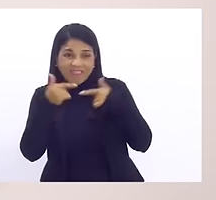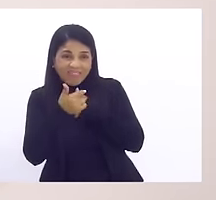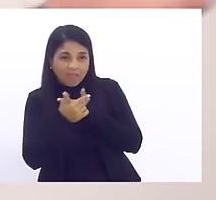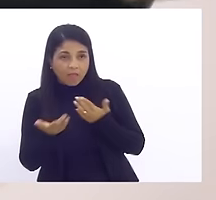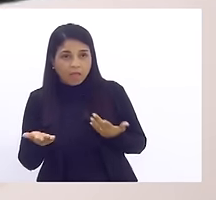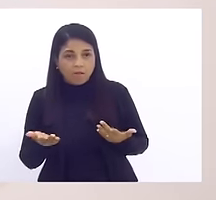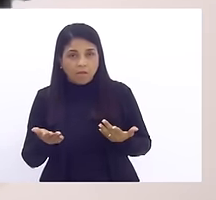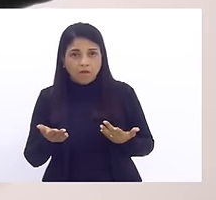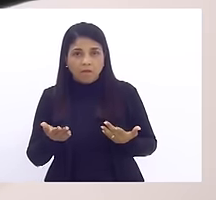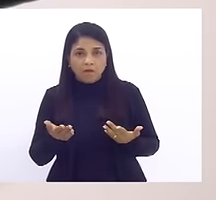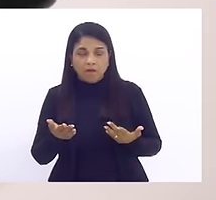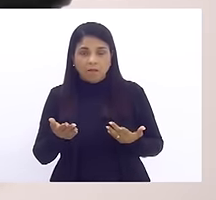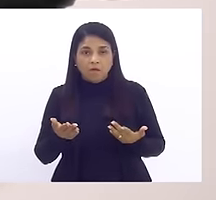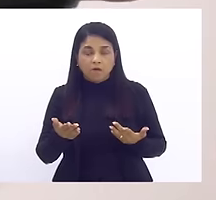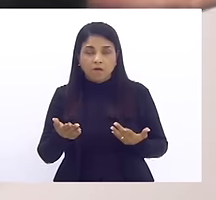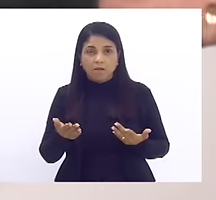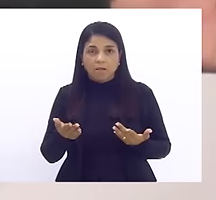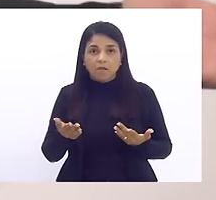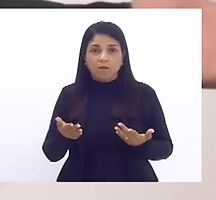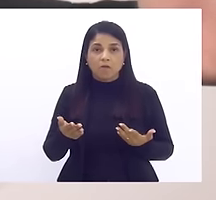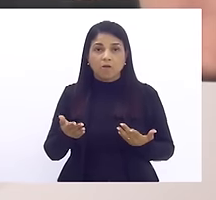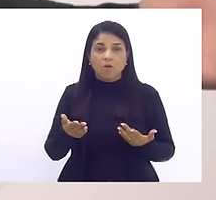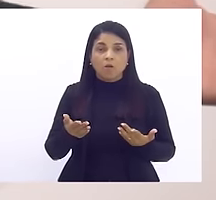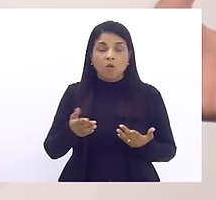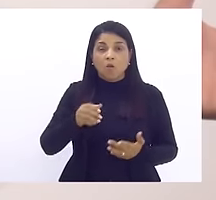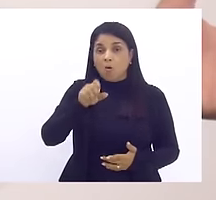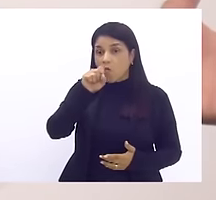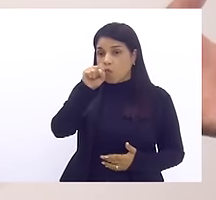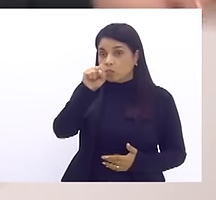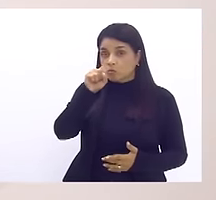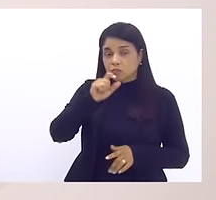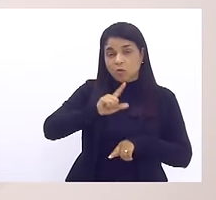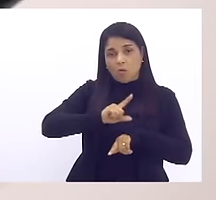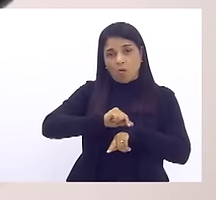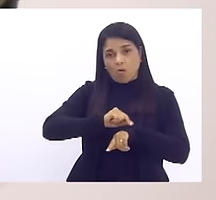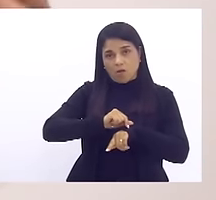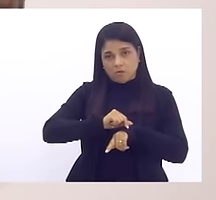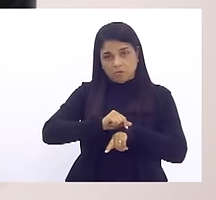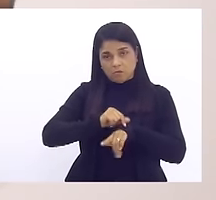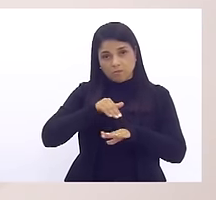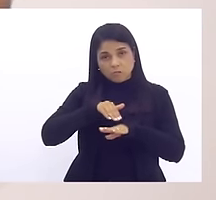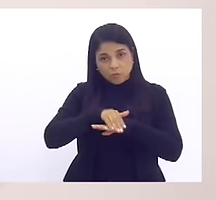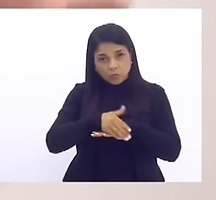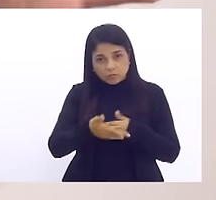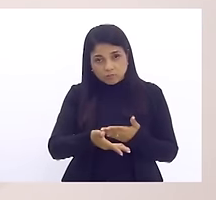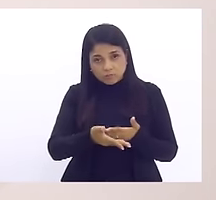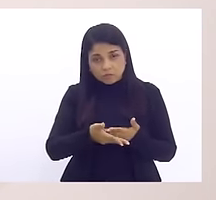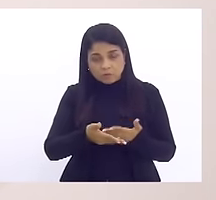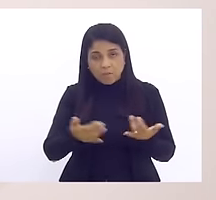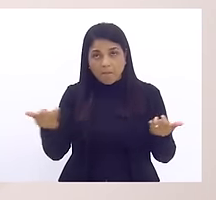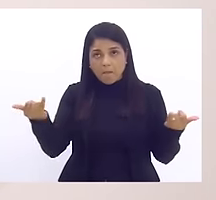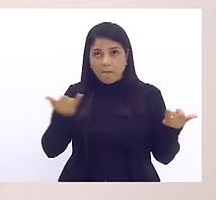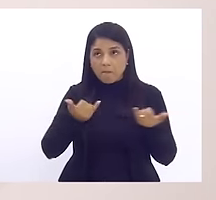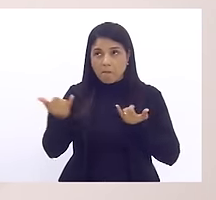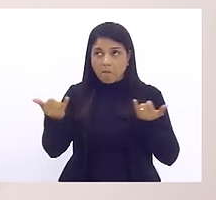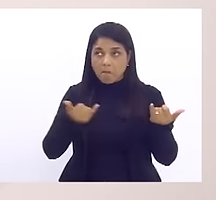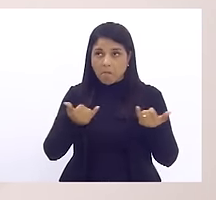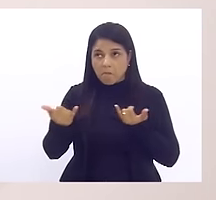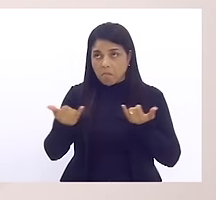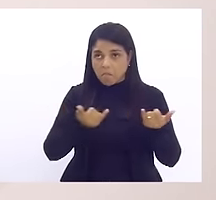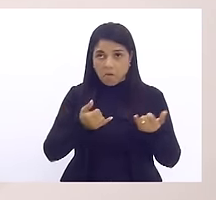eu quero ver aonde que isso vai chegar Pô vai dar 8 horas da noite e a gente escutando aqui um monte de abobrinha